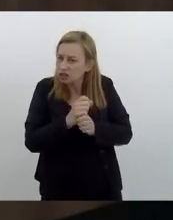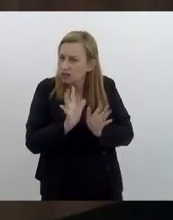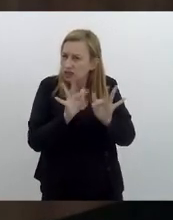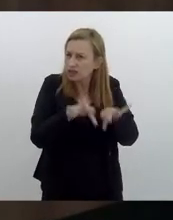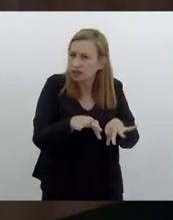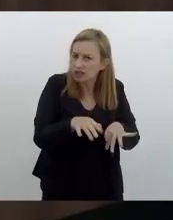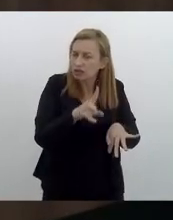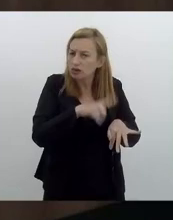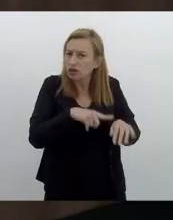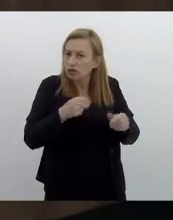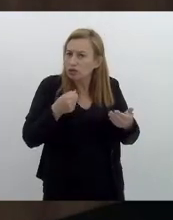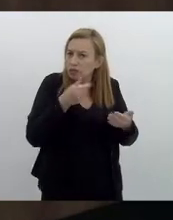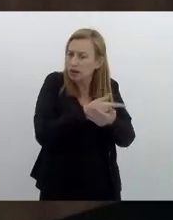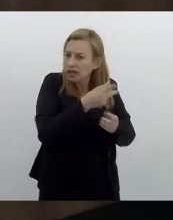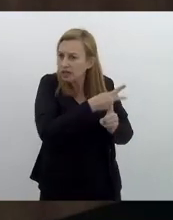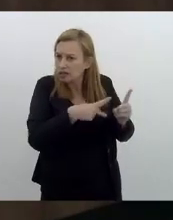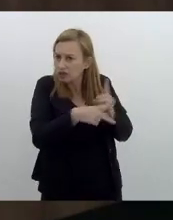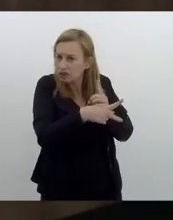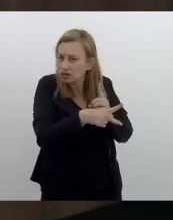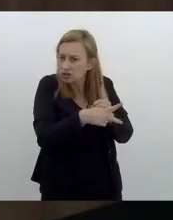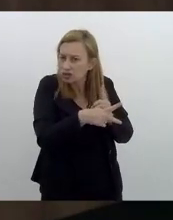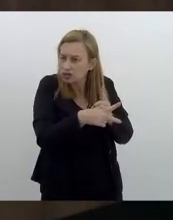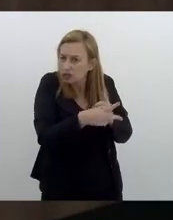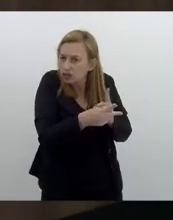O